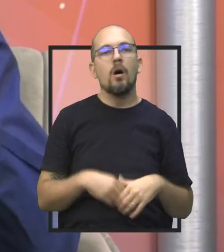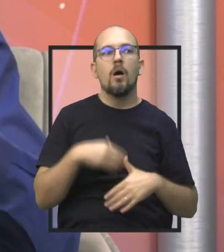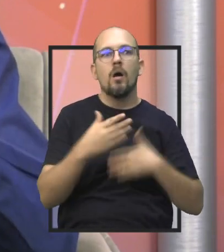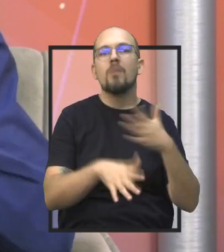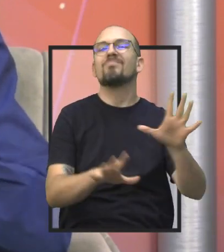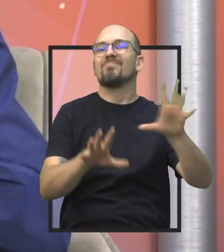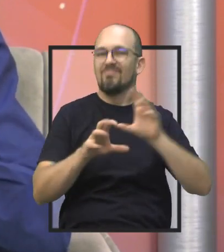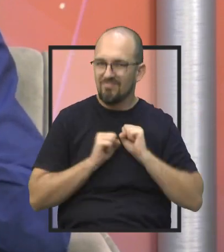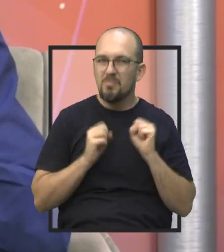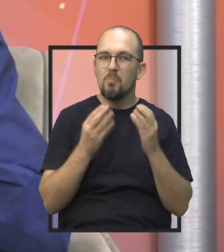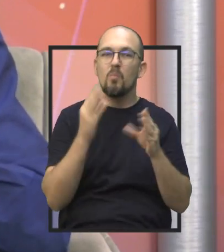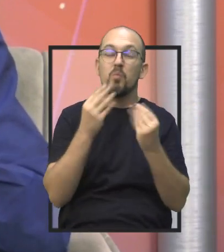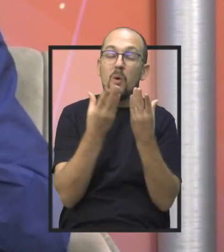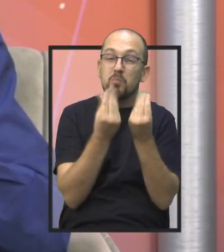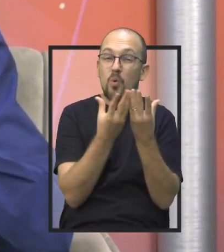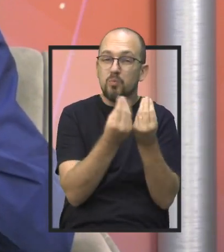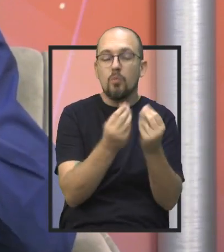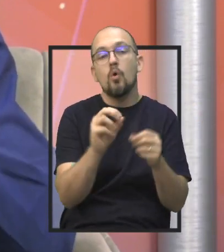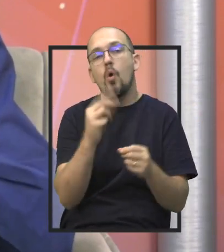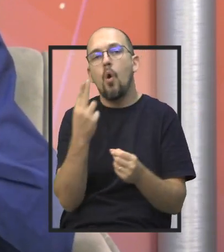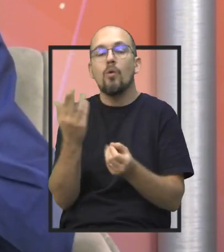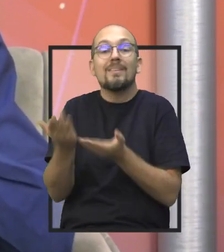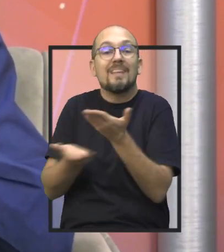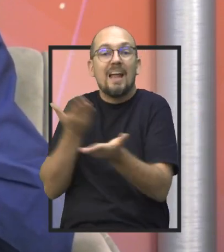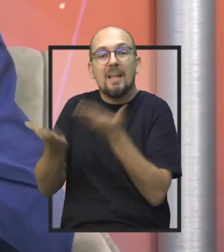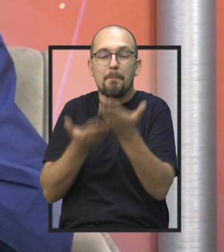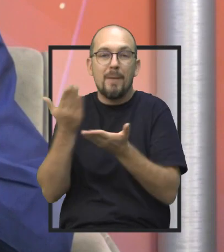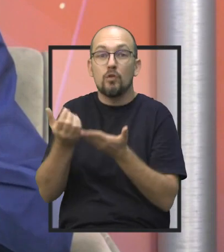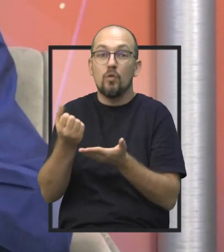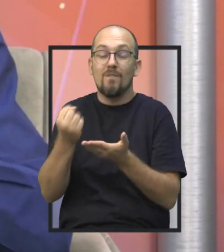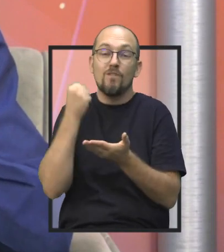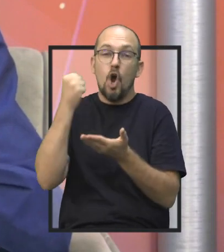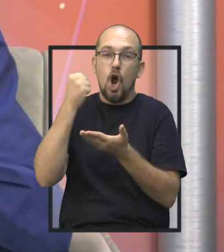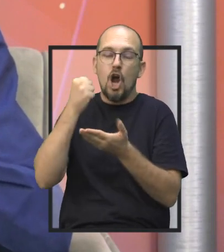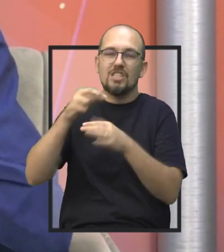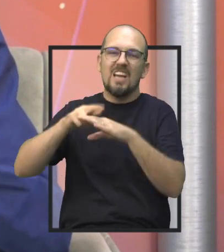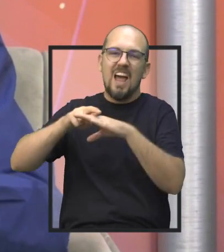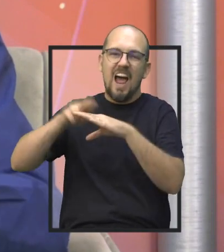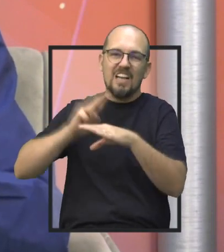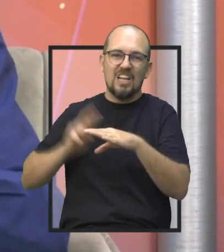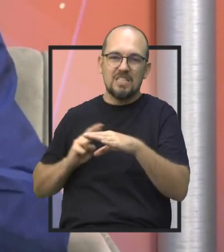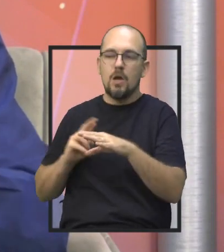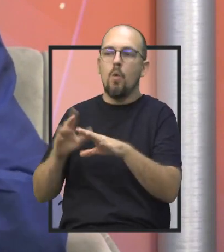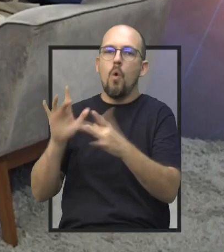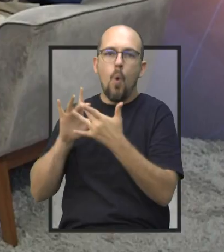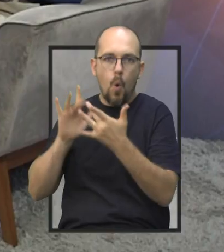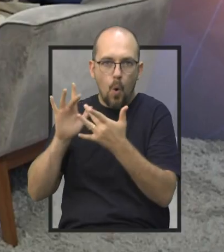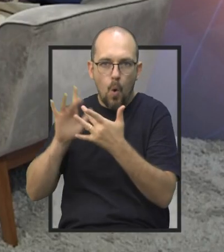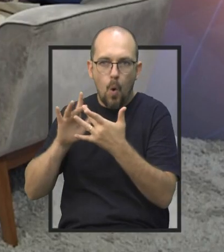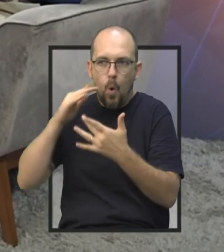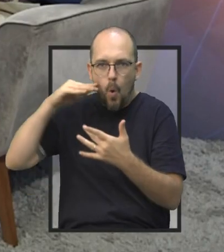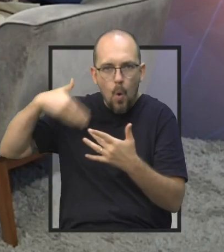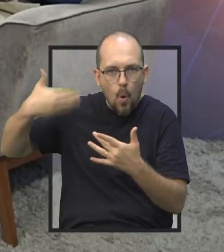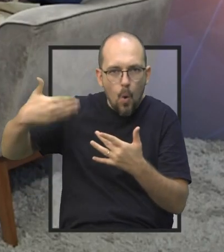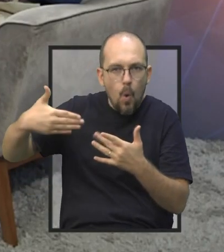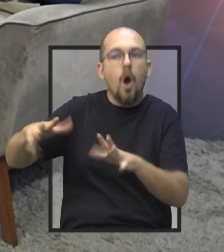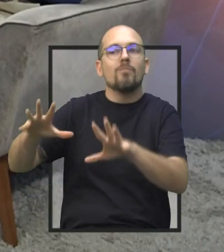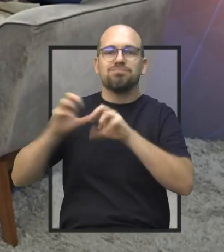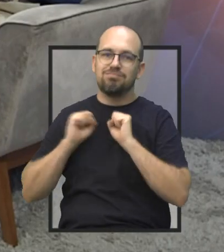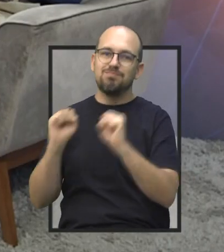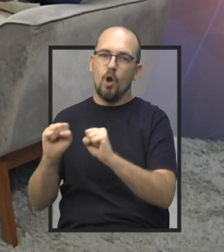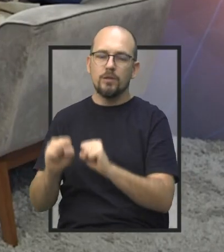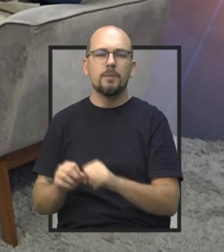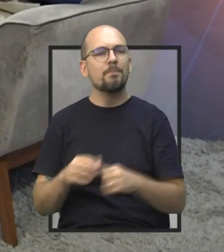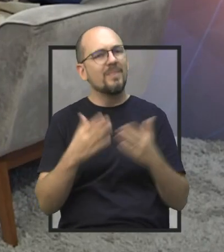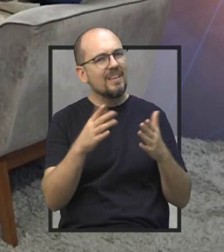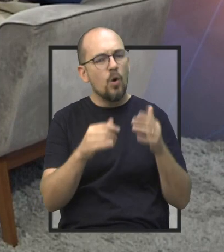ou mesmo alta dose, e eles são sim os fatores de risco quando a gente fala em radiação. Então, o uso de